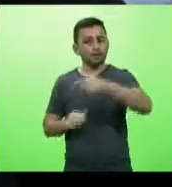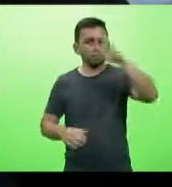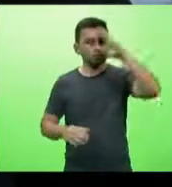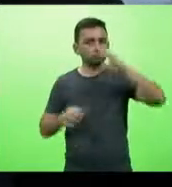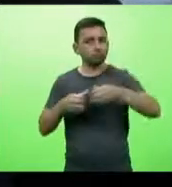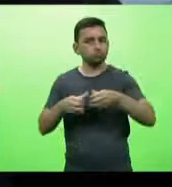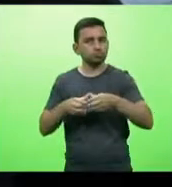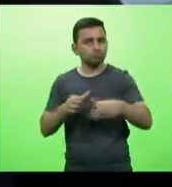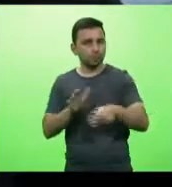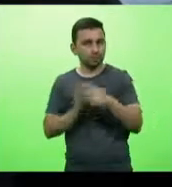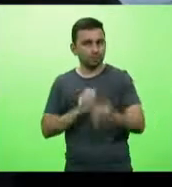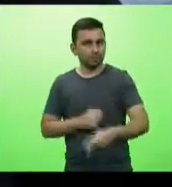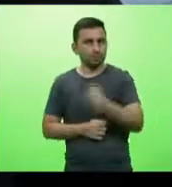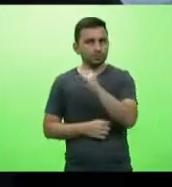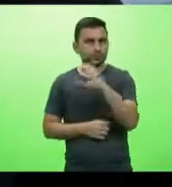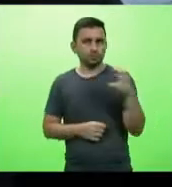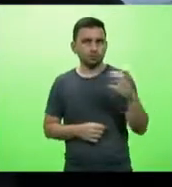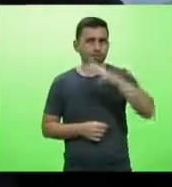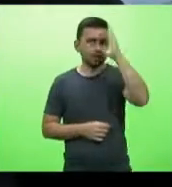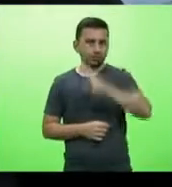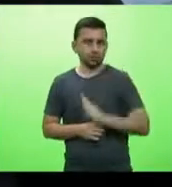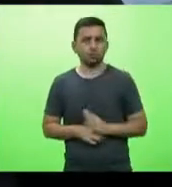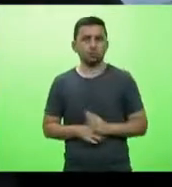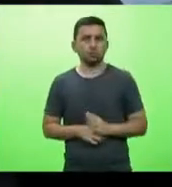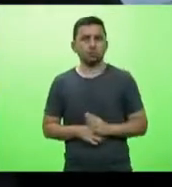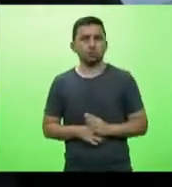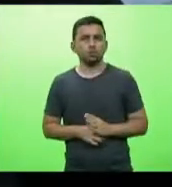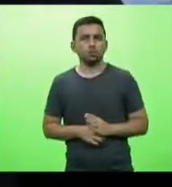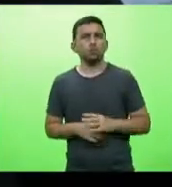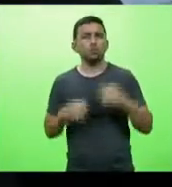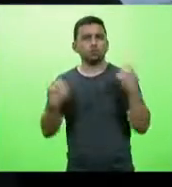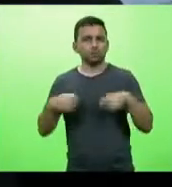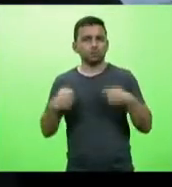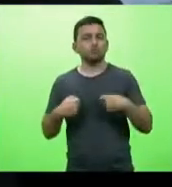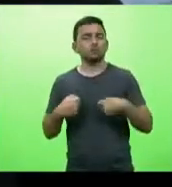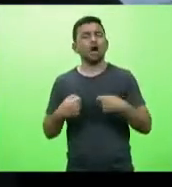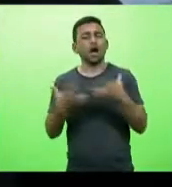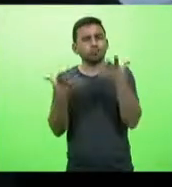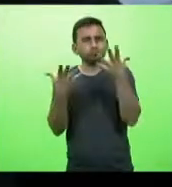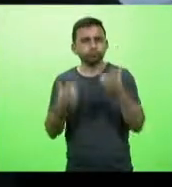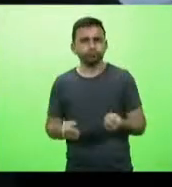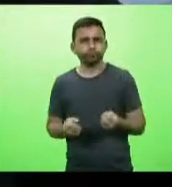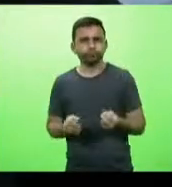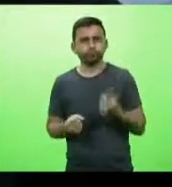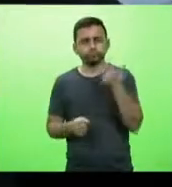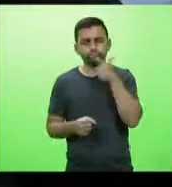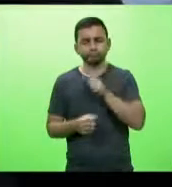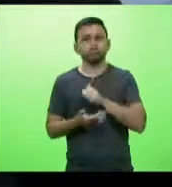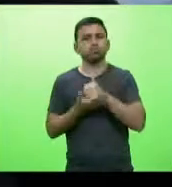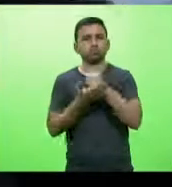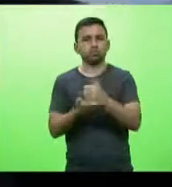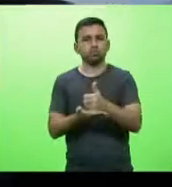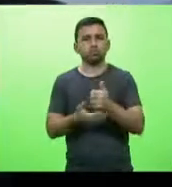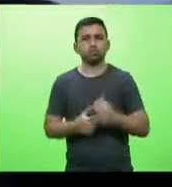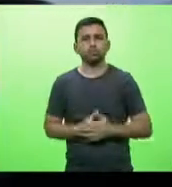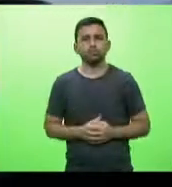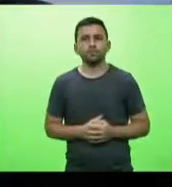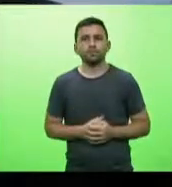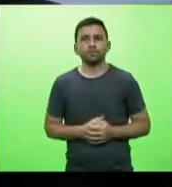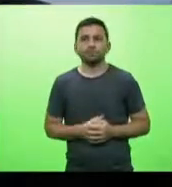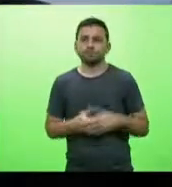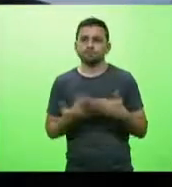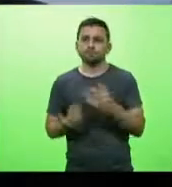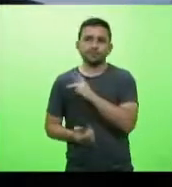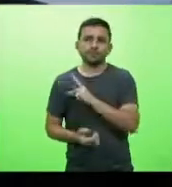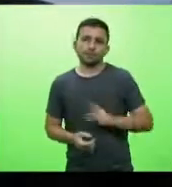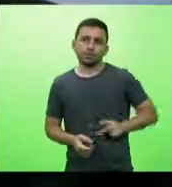Catarina, enfim, do Brasil como um todo, possa assumir esse papel de protagonista. Então, senhor presidente,